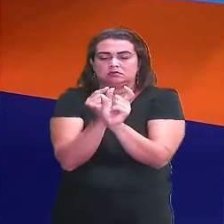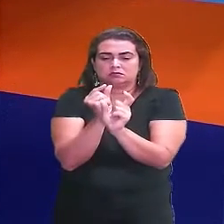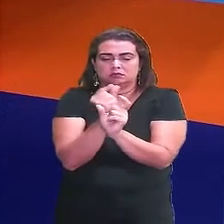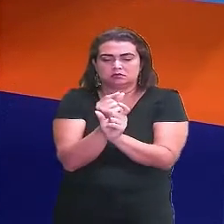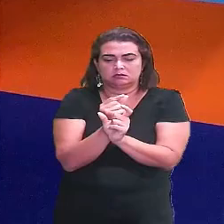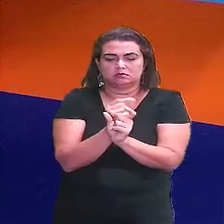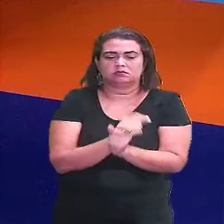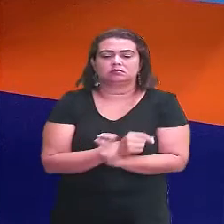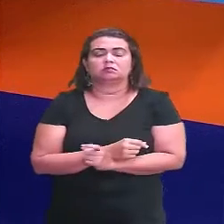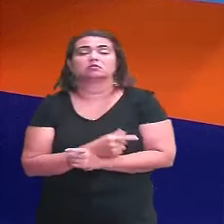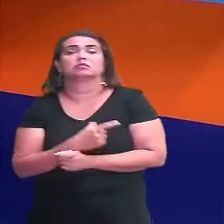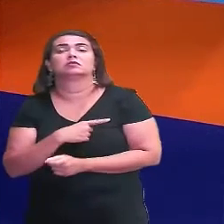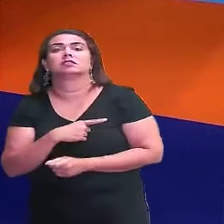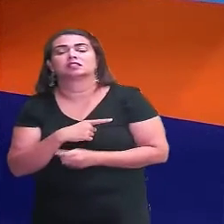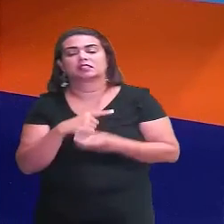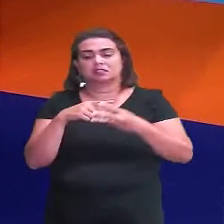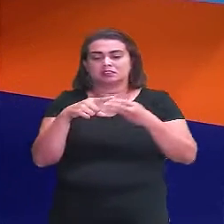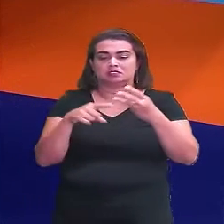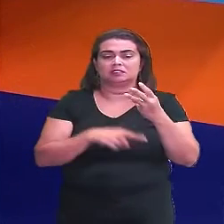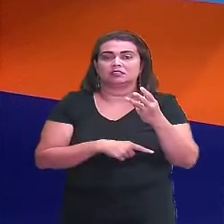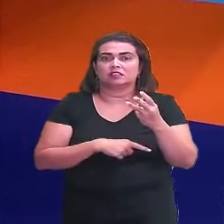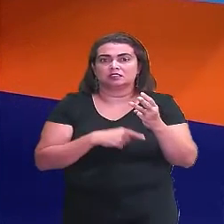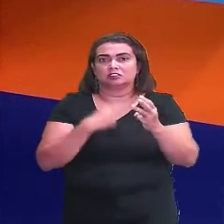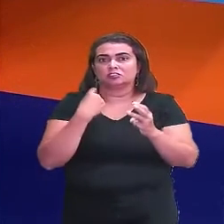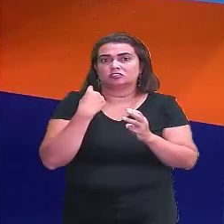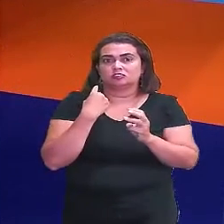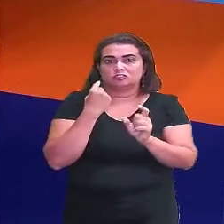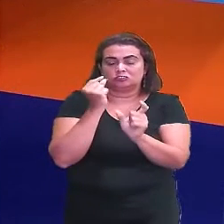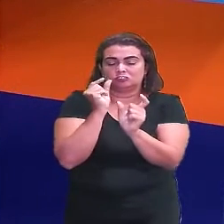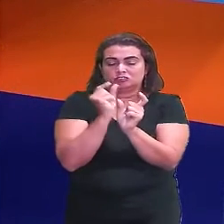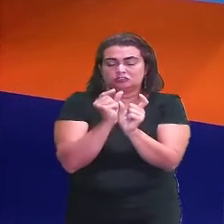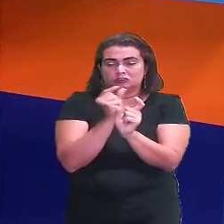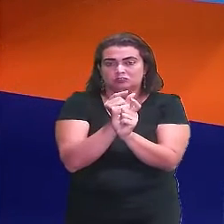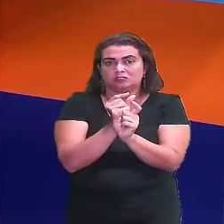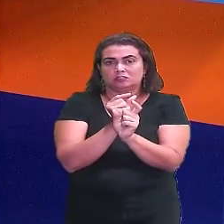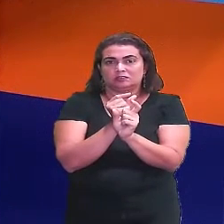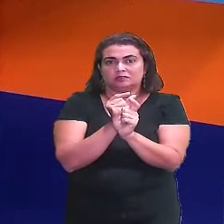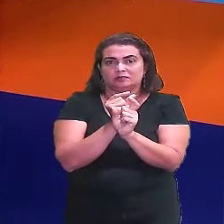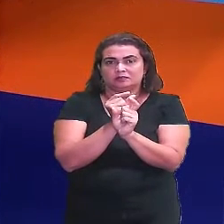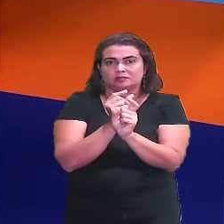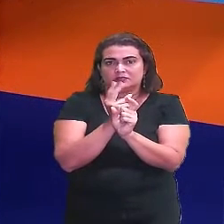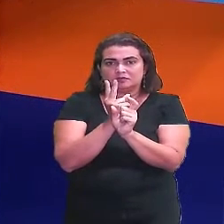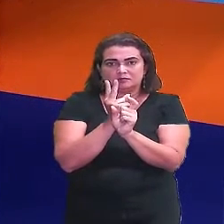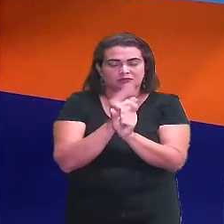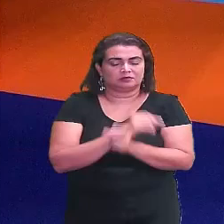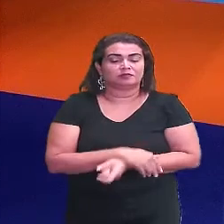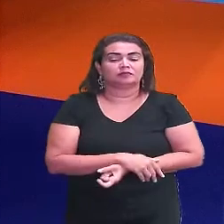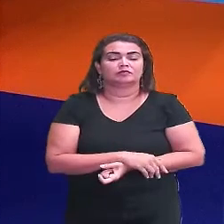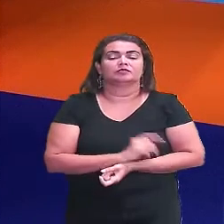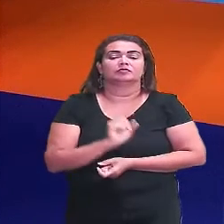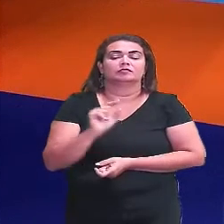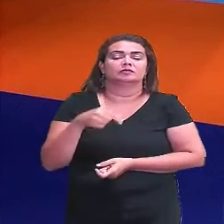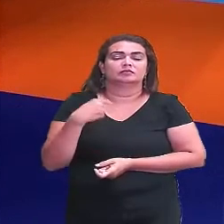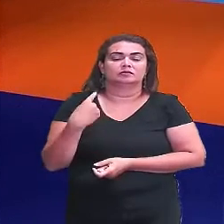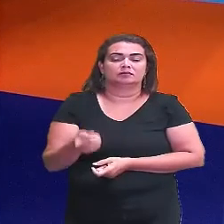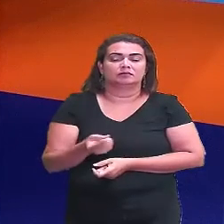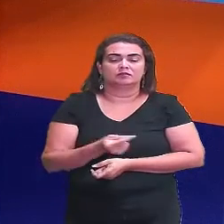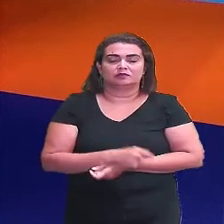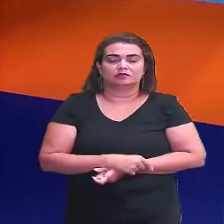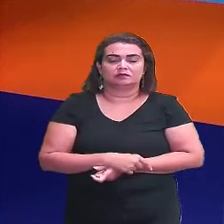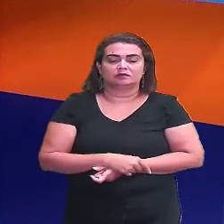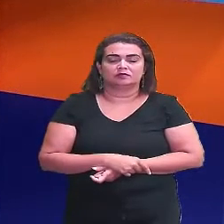gente tem 3 palavrinhas de sílabas, tá bom? Vamos agora seguindo para a próxima.